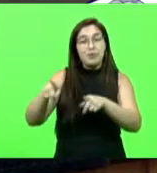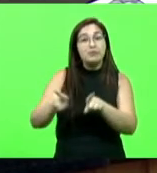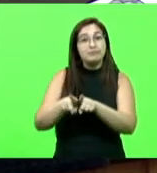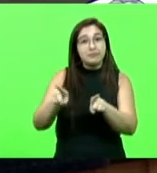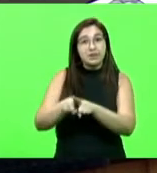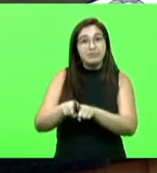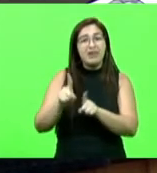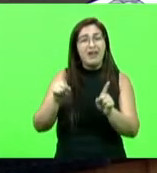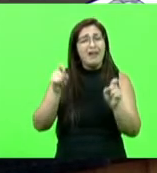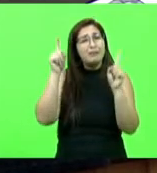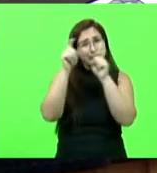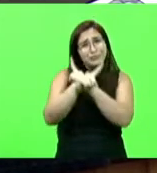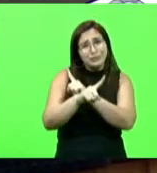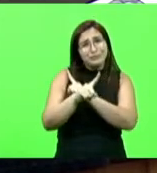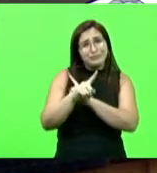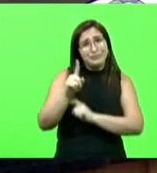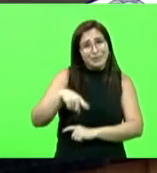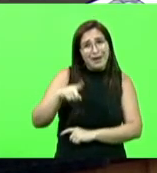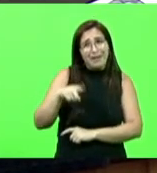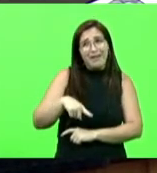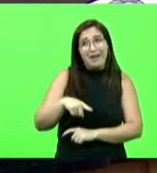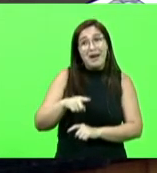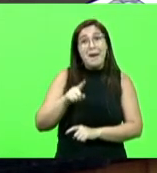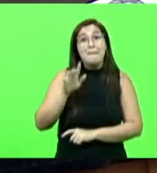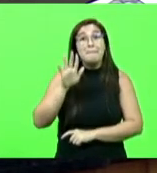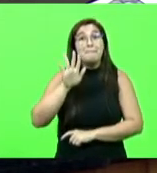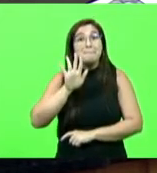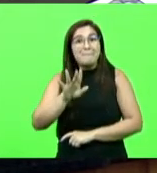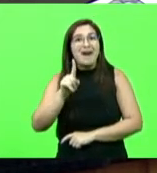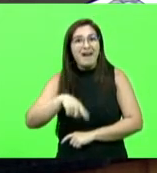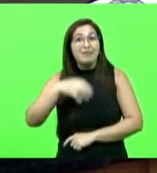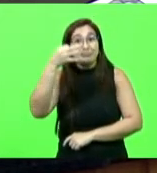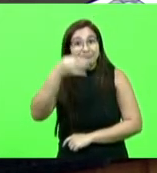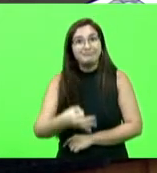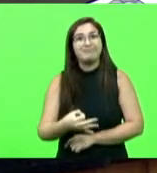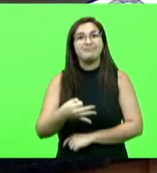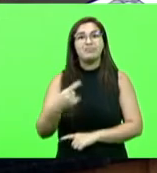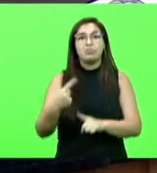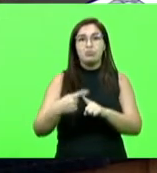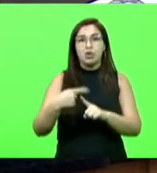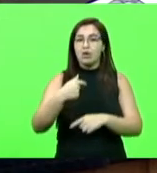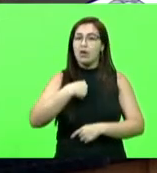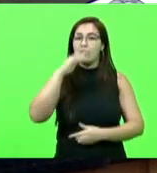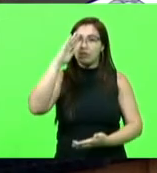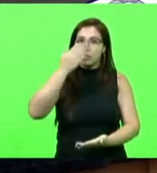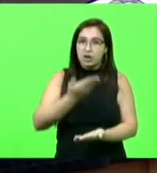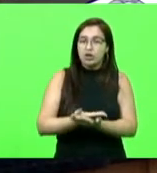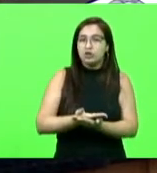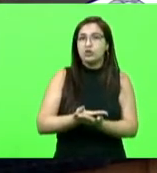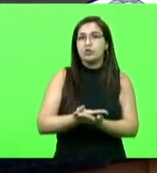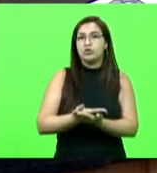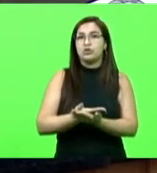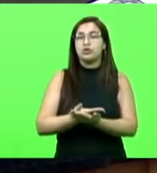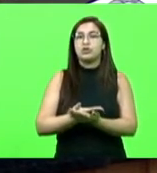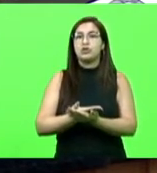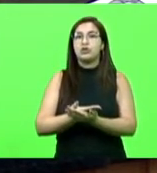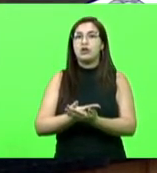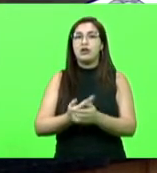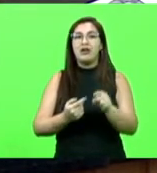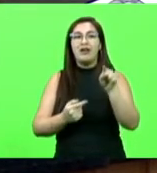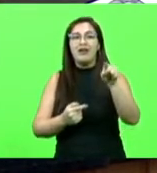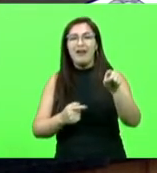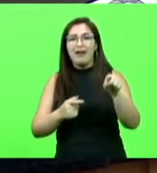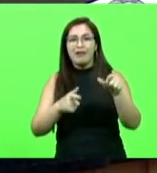difícil, mas é também o caminho certo, porque eu sempre acreditei que não vale apenas chegar no lugar certo,